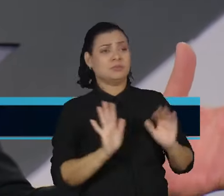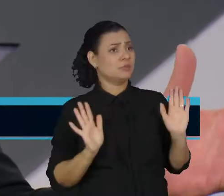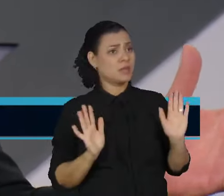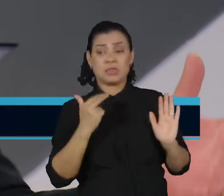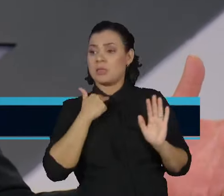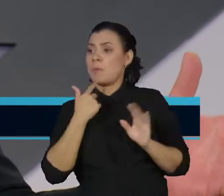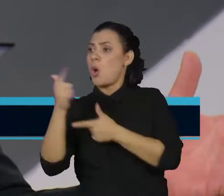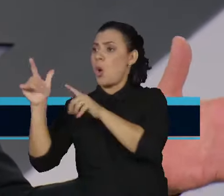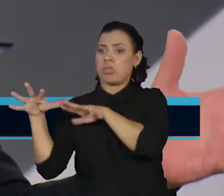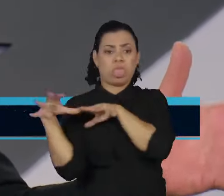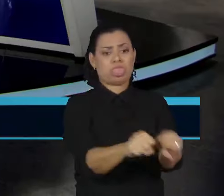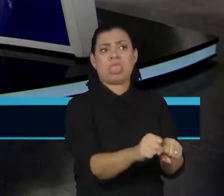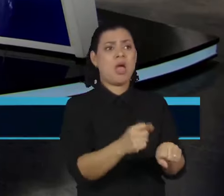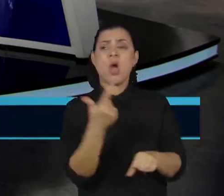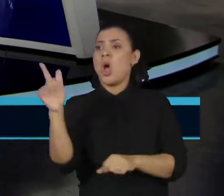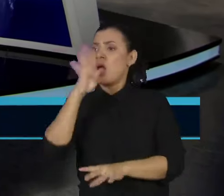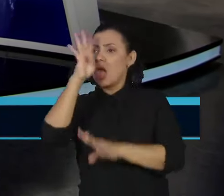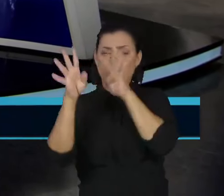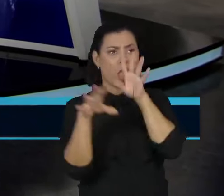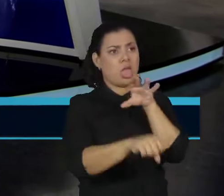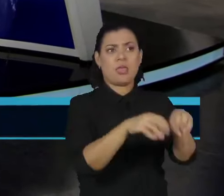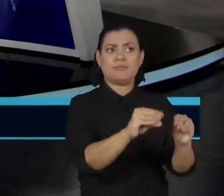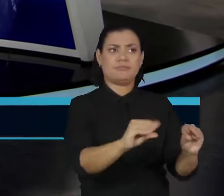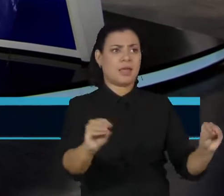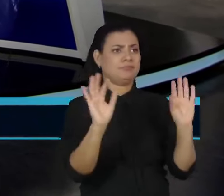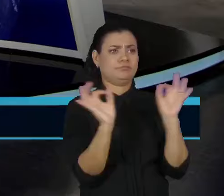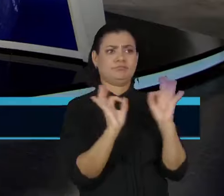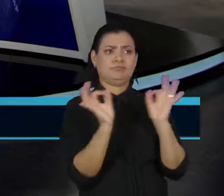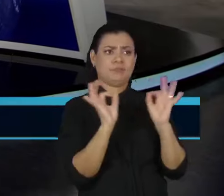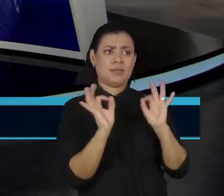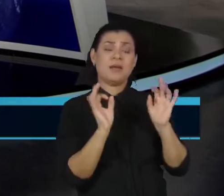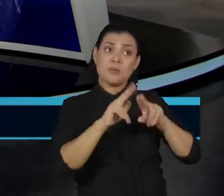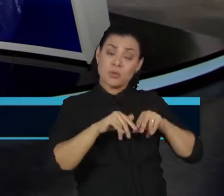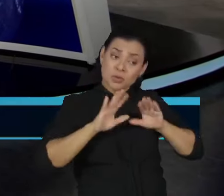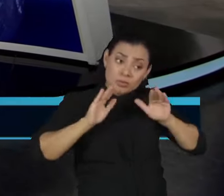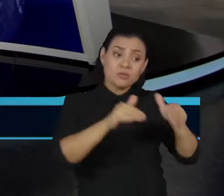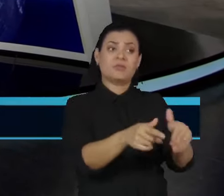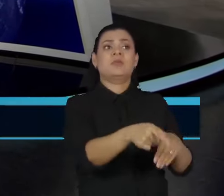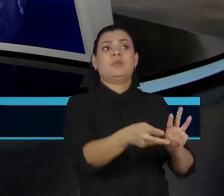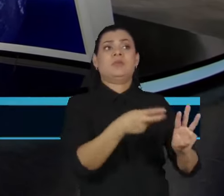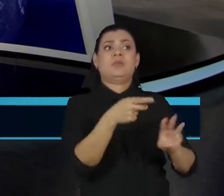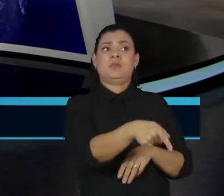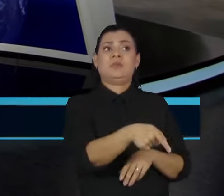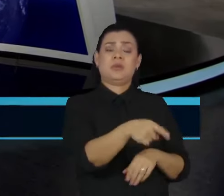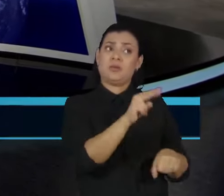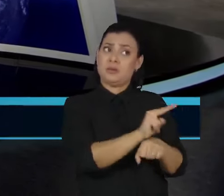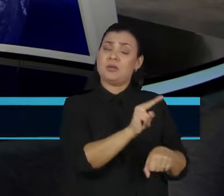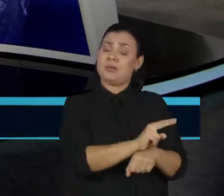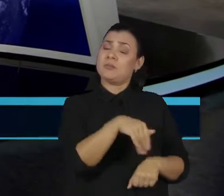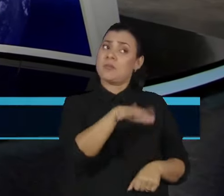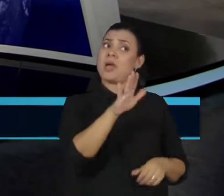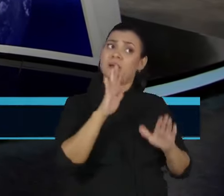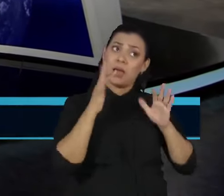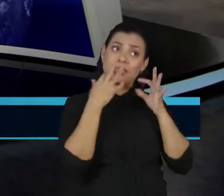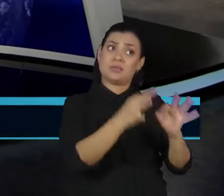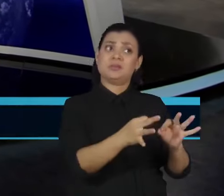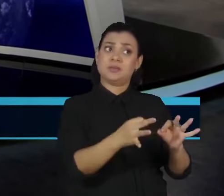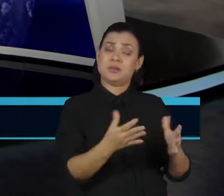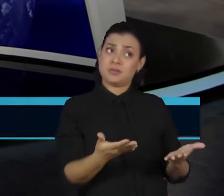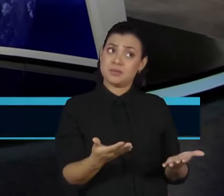dentro dos padrões que devem ser aceitos e colocados para aquela população original que está naquela reserva. Né? Eu defini